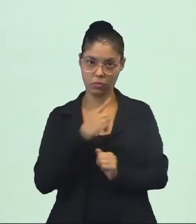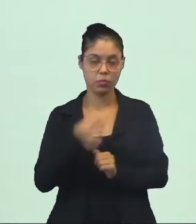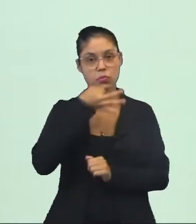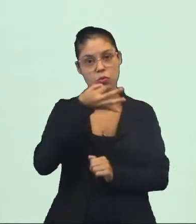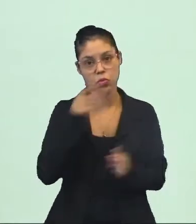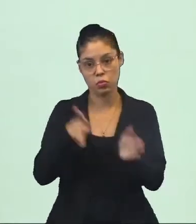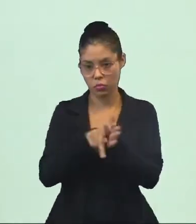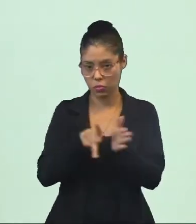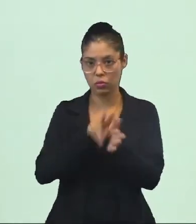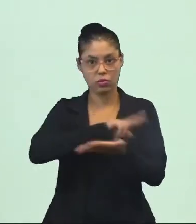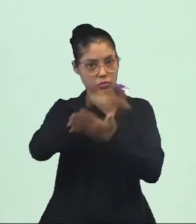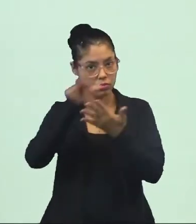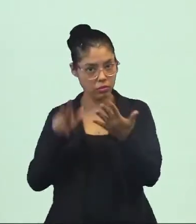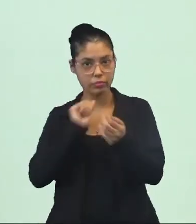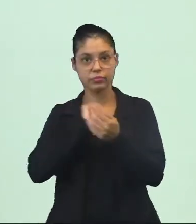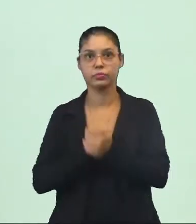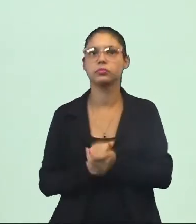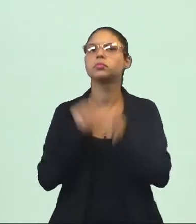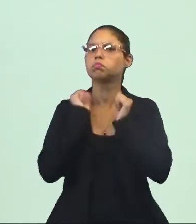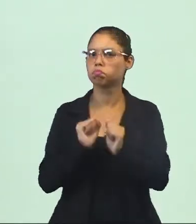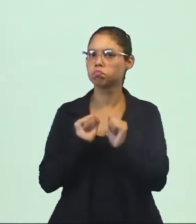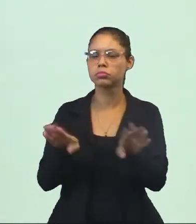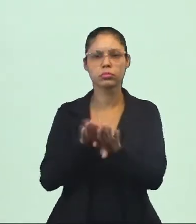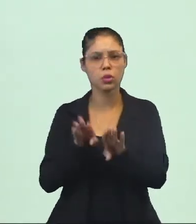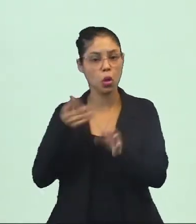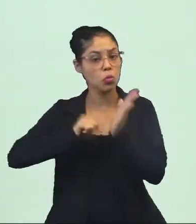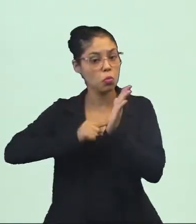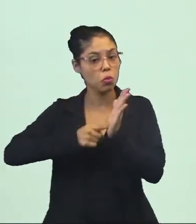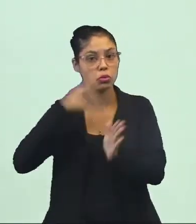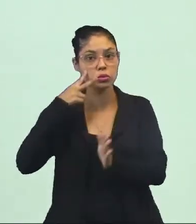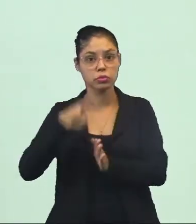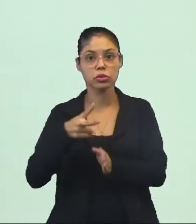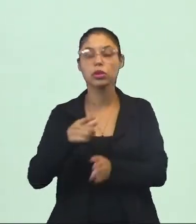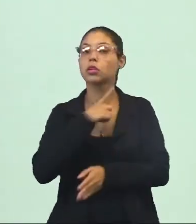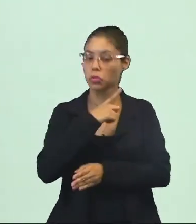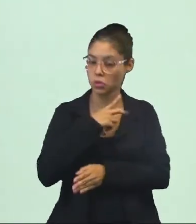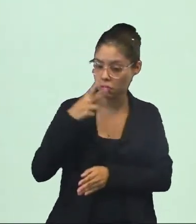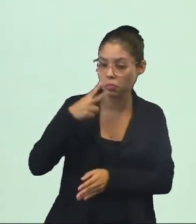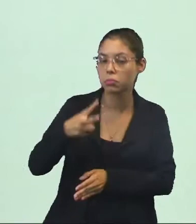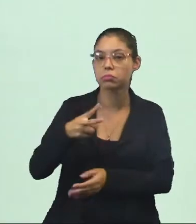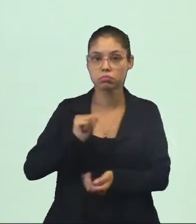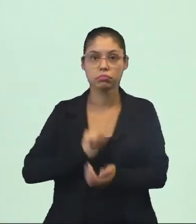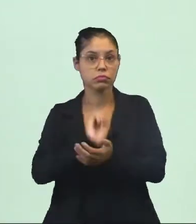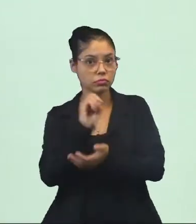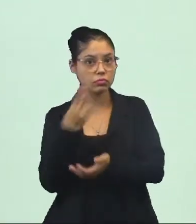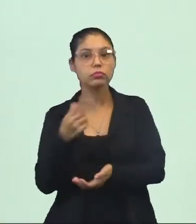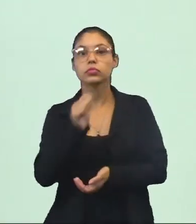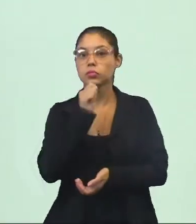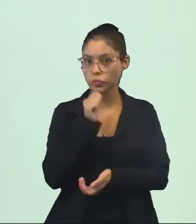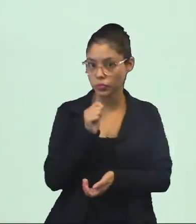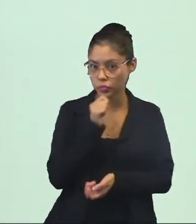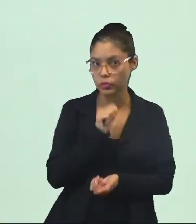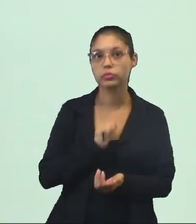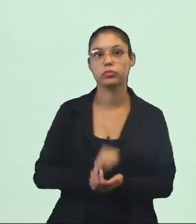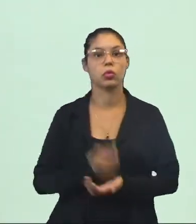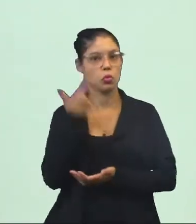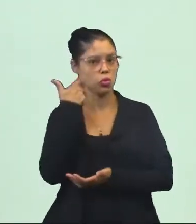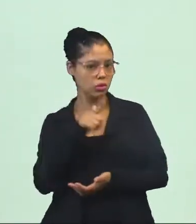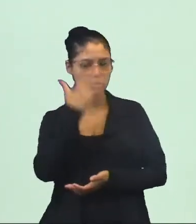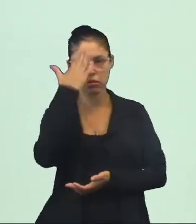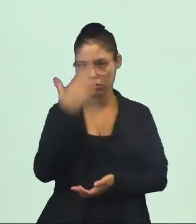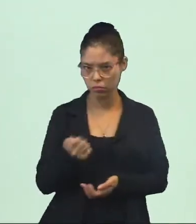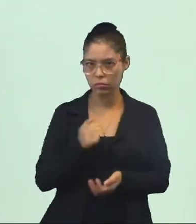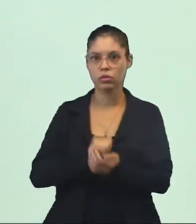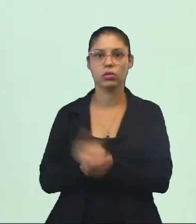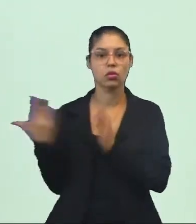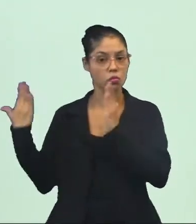opiniões e opiniões diferentes, porque depende muito do ponto de vista que você está enxergando ou que você consegue saber